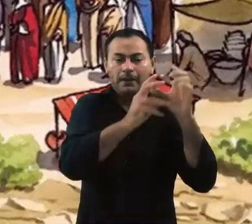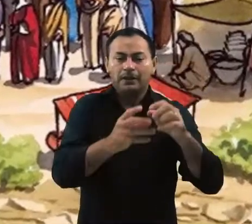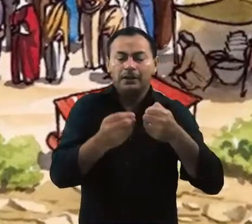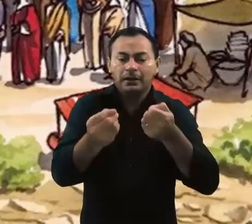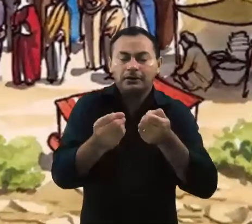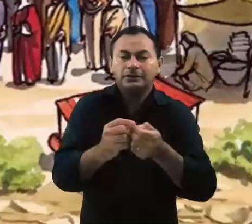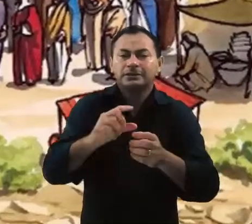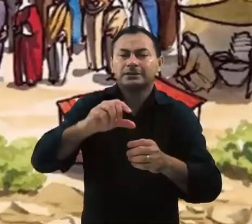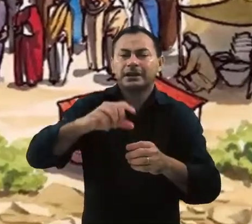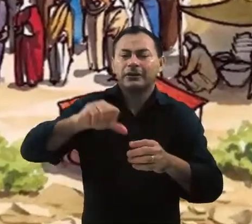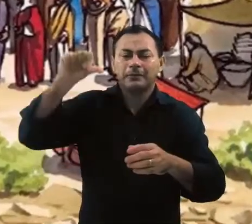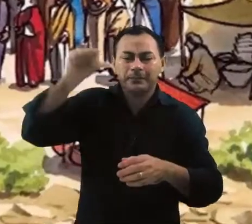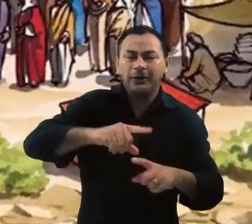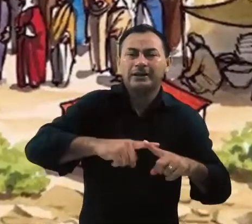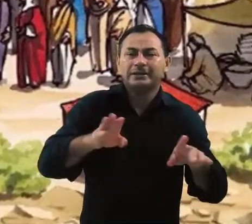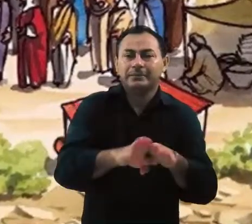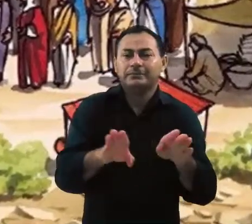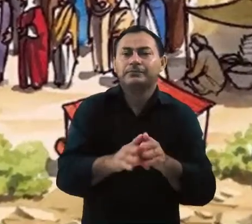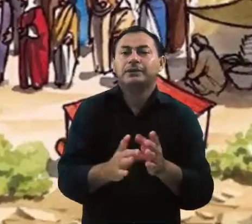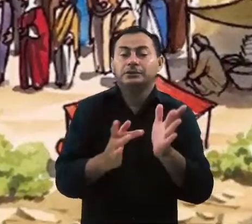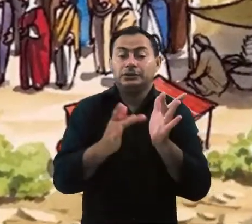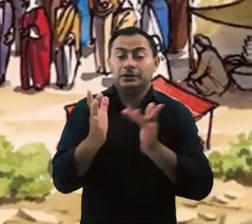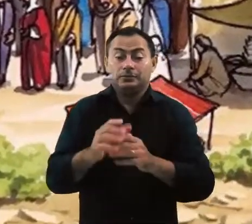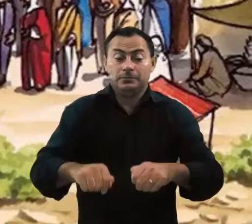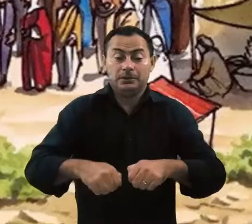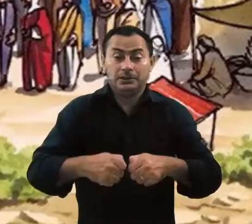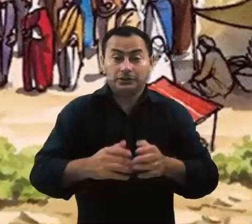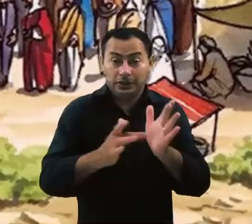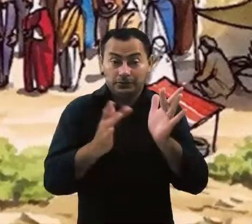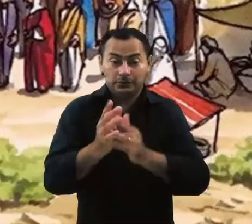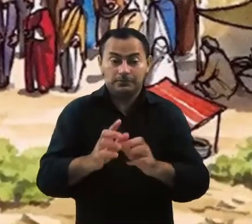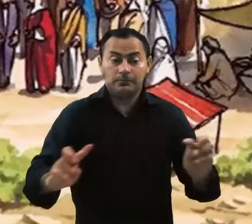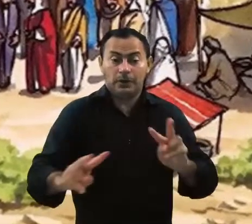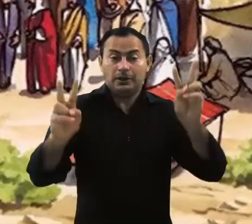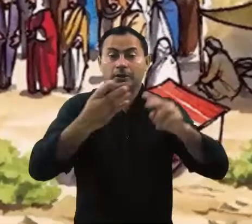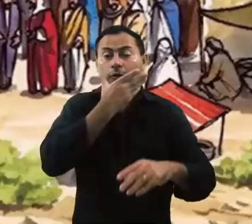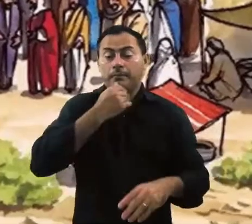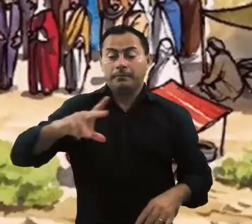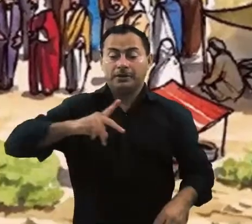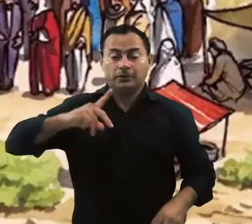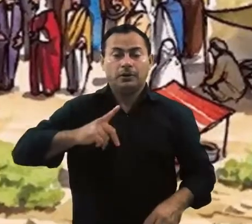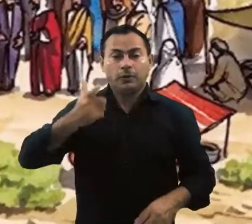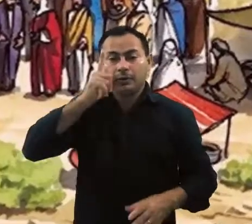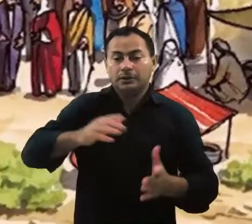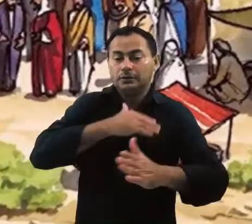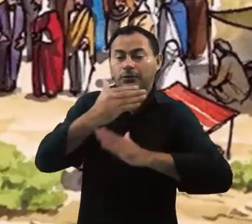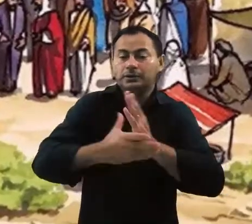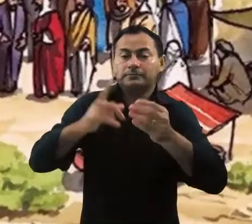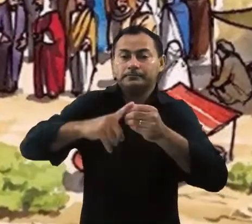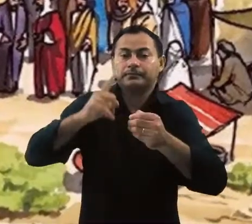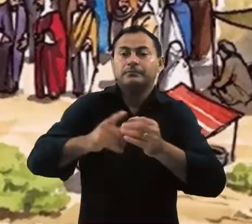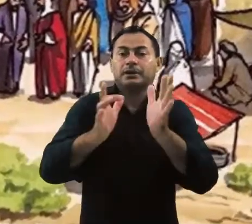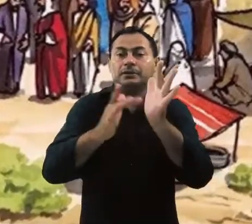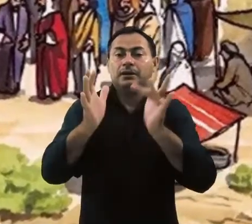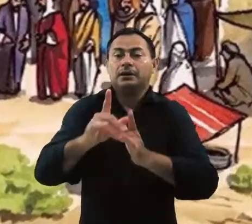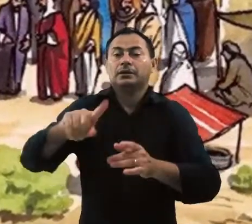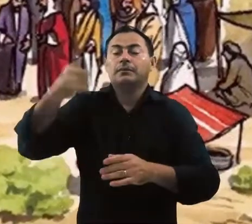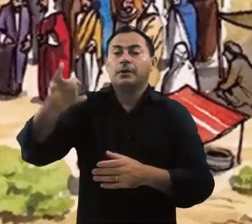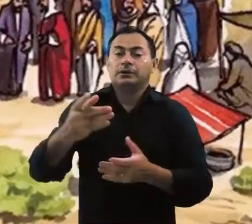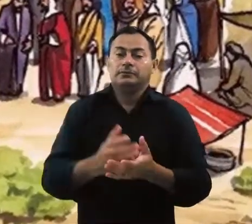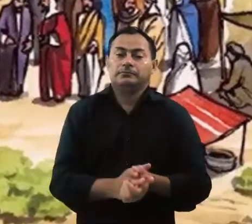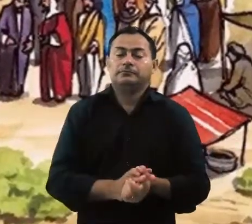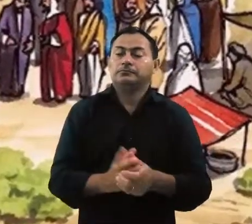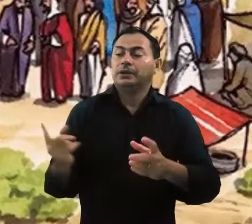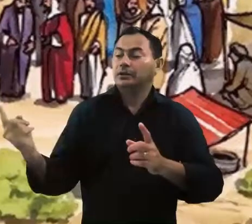de mostrar o valor que dá perdido Jesus mostrou como valorizava aquele homem particular que poderia alcançar toda a cidade